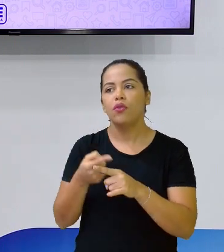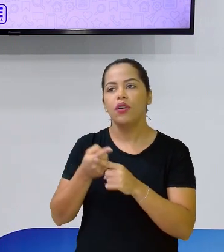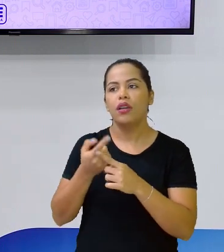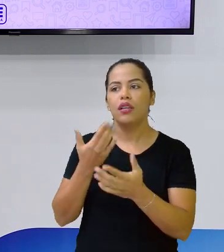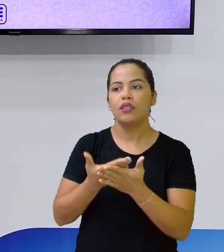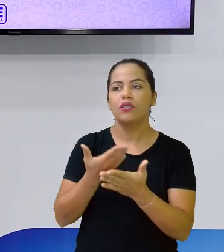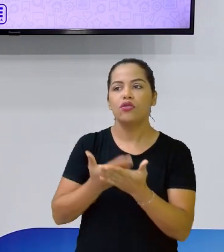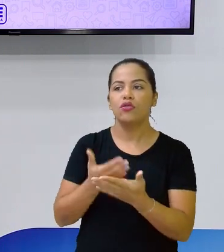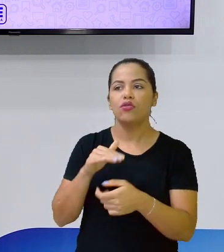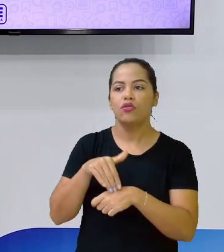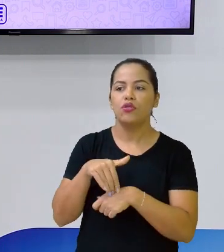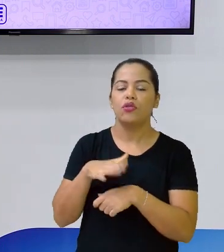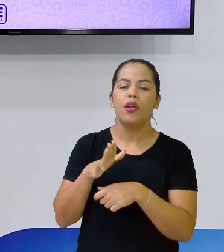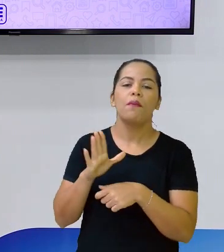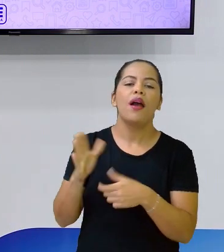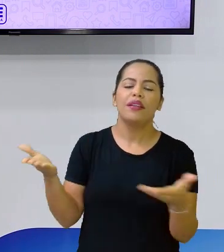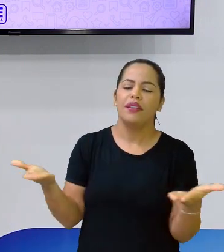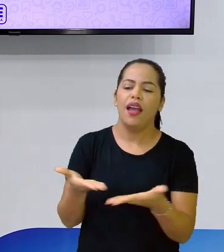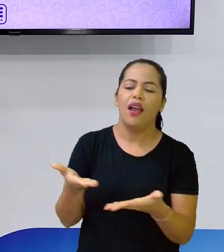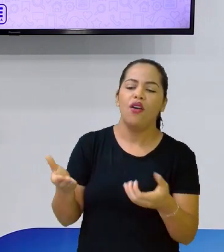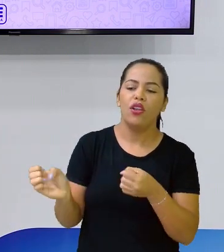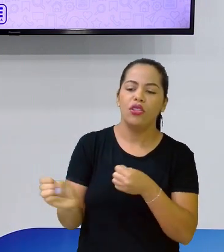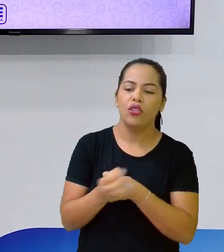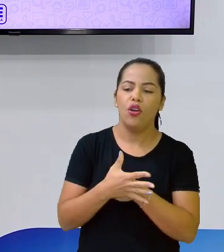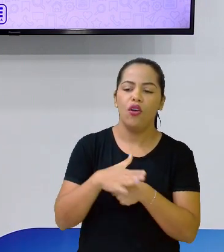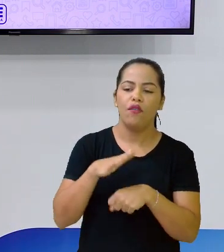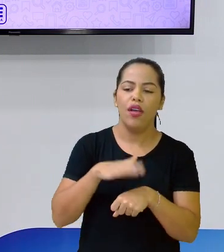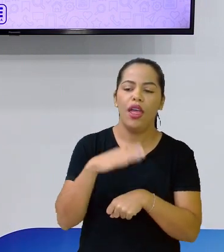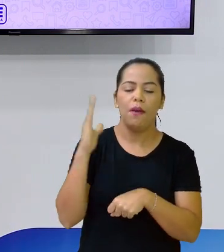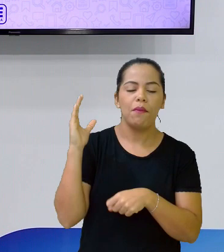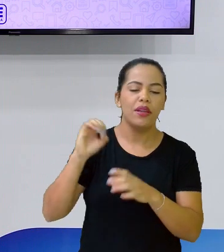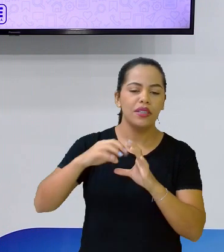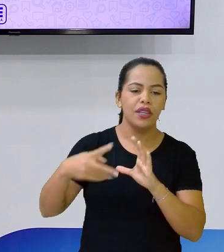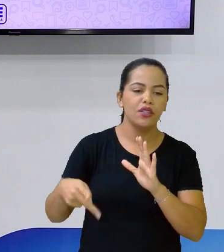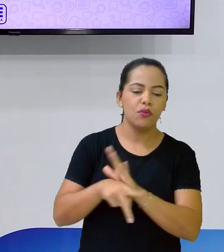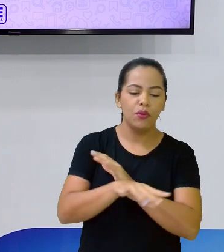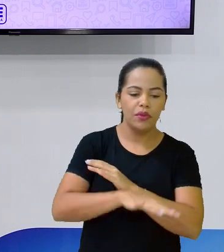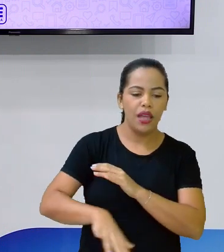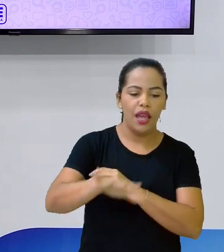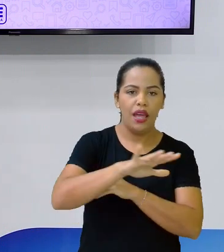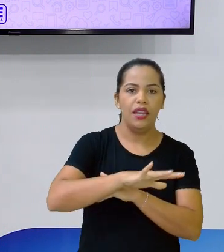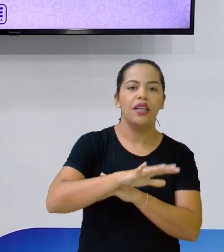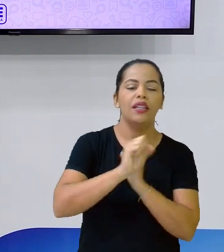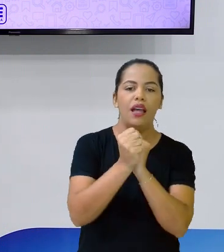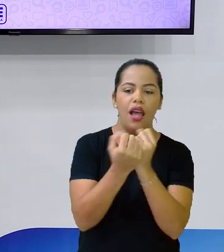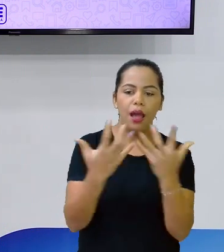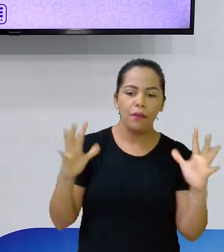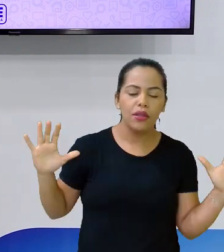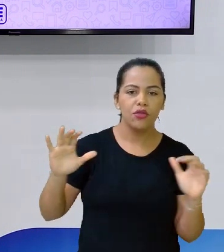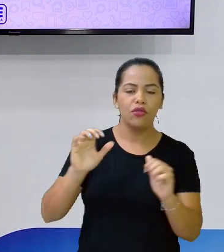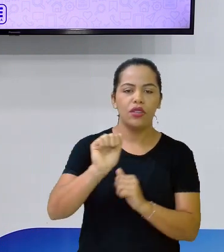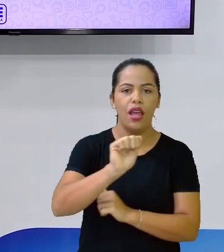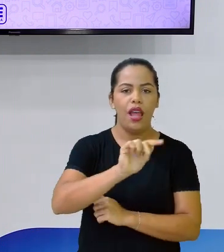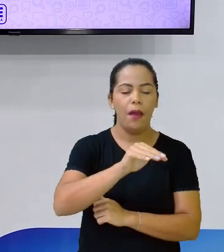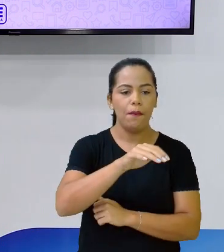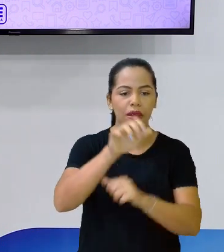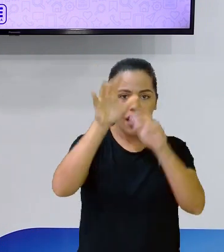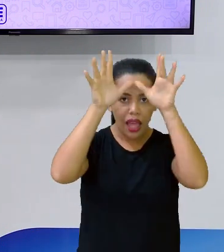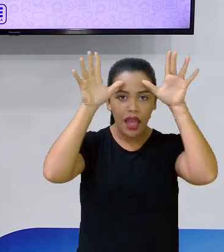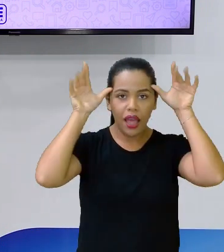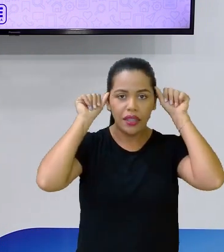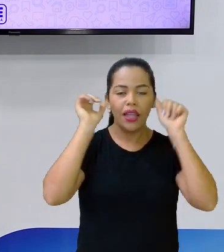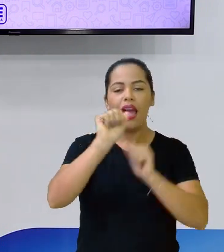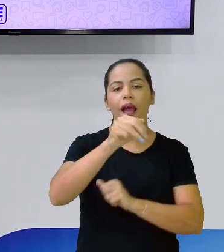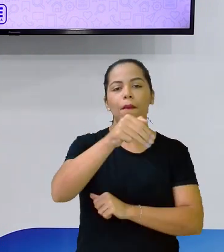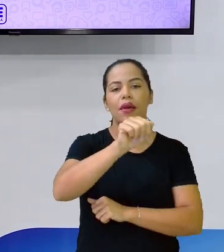rios voadores. Eles são muito característicos, sabe de onde? Da região da Amazônia. Eles são extremamente importantes, porque existe muita